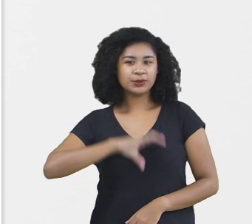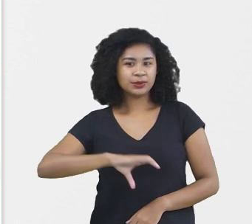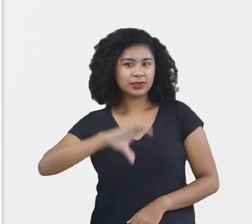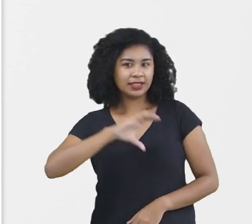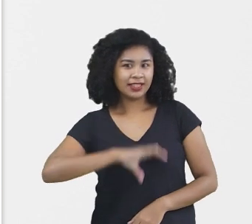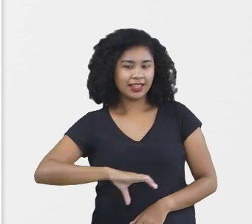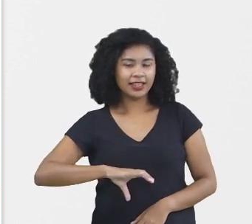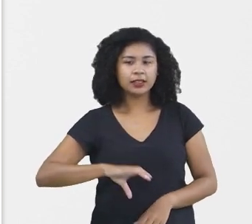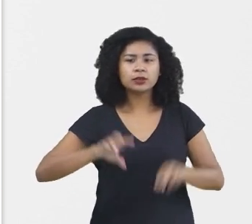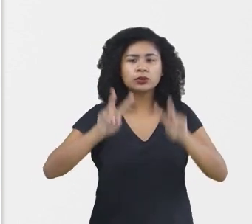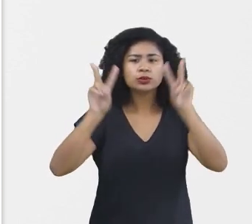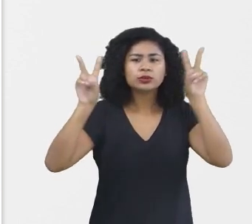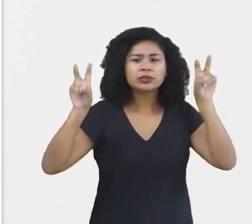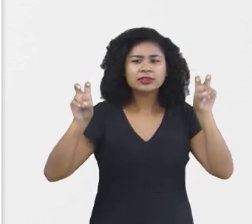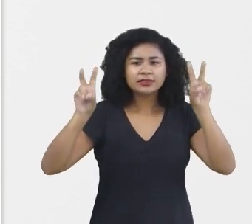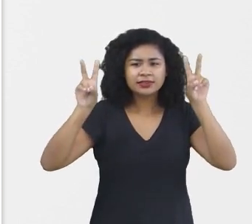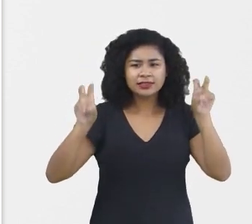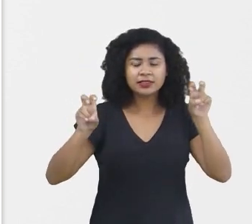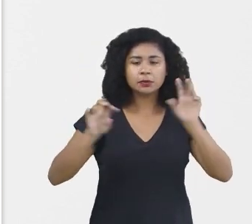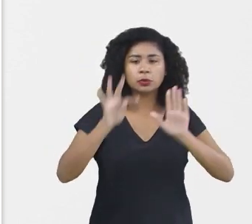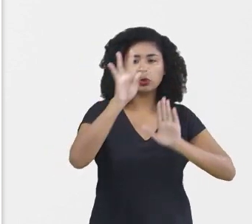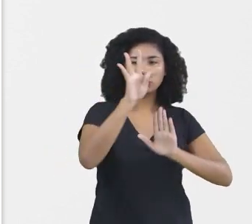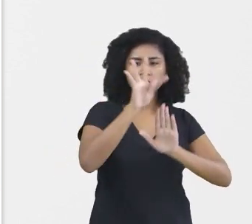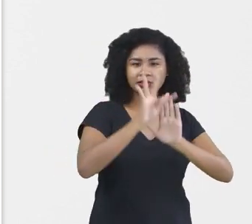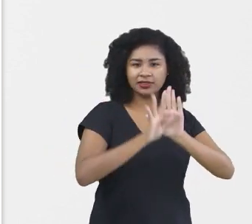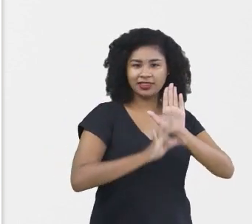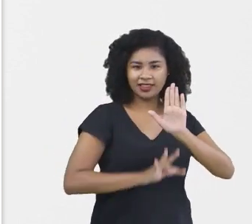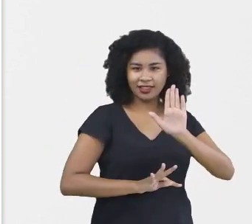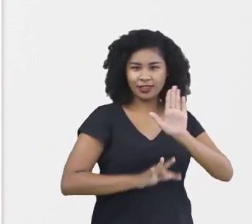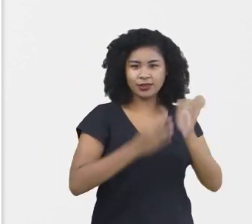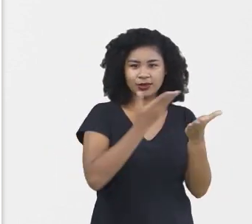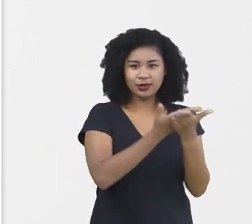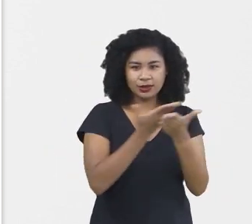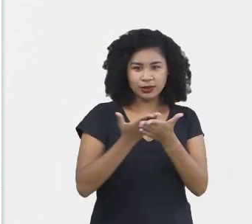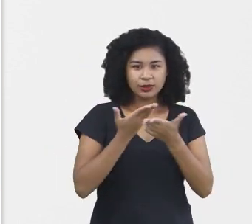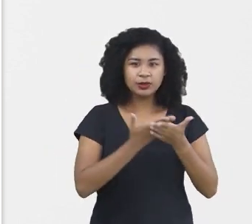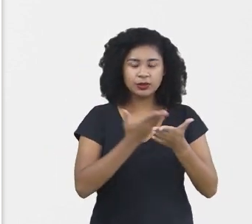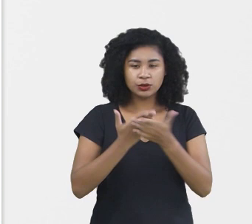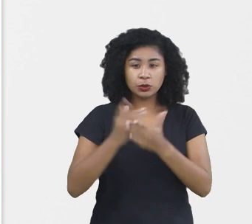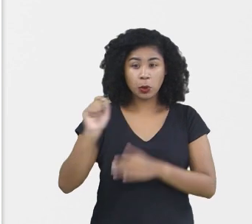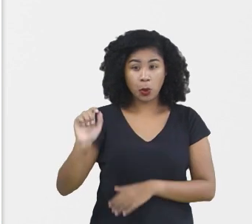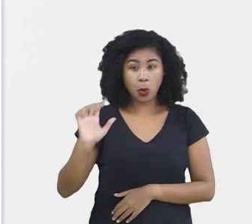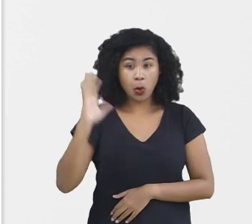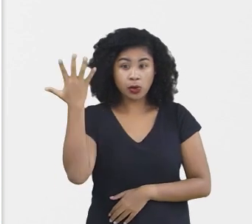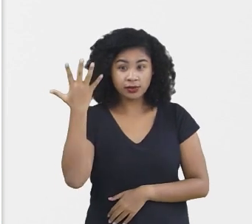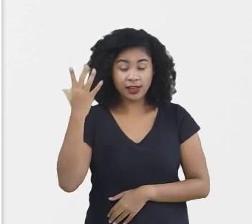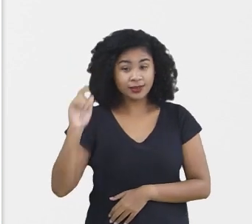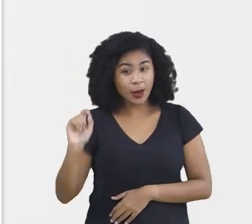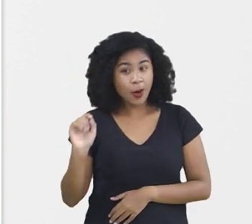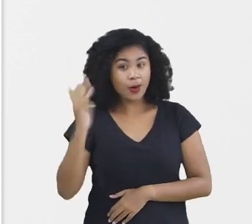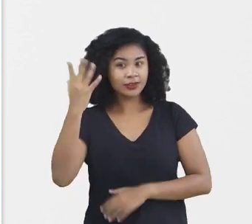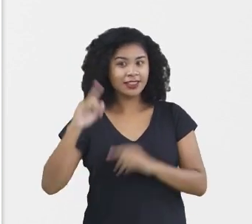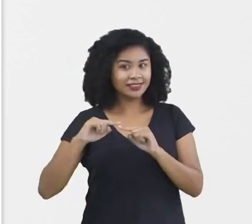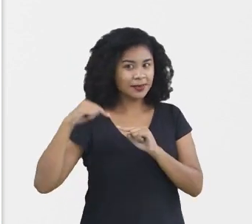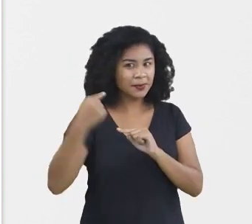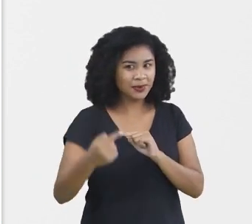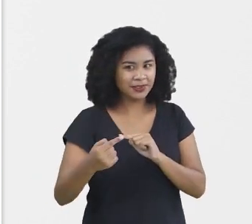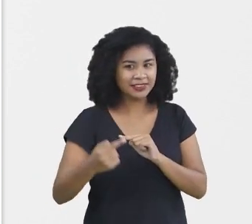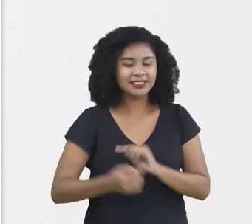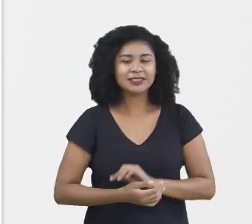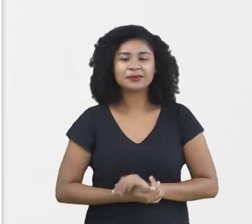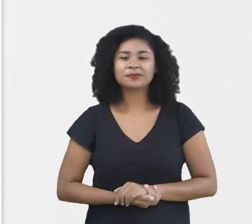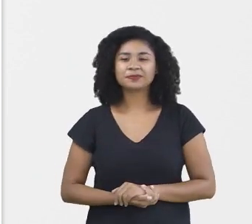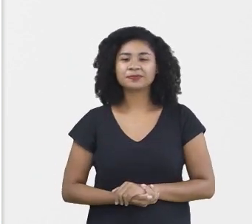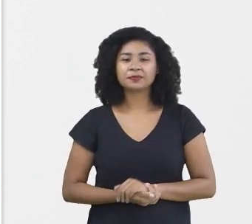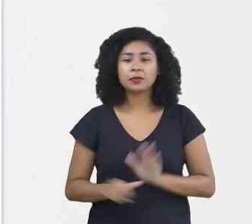estudar aí sobre os estudos textuais, a causa e consequência no texto. Então vamos ver a nossa primeira questão